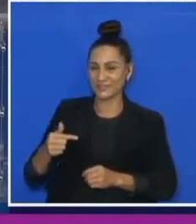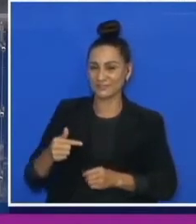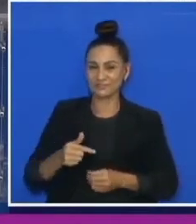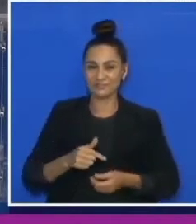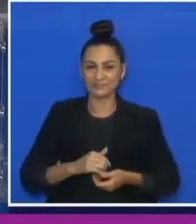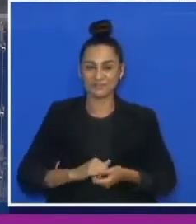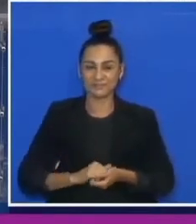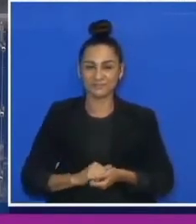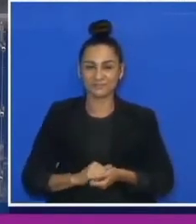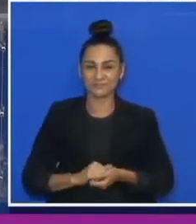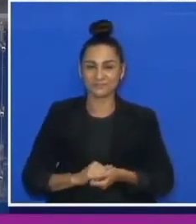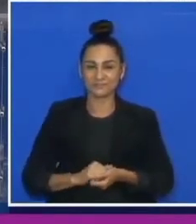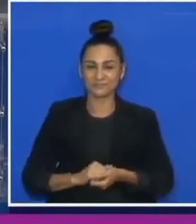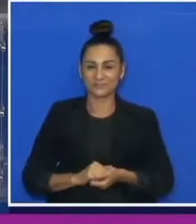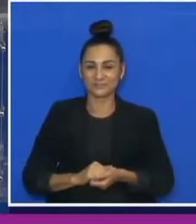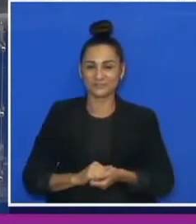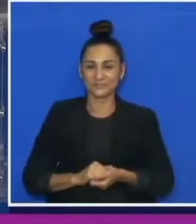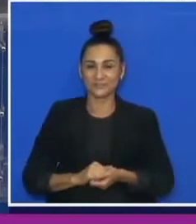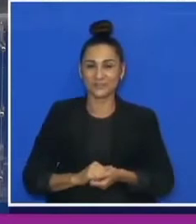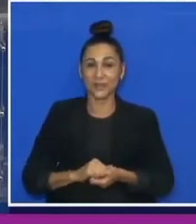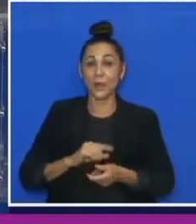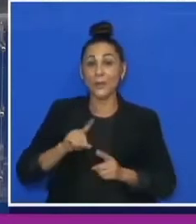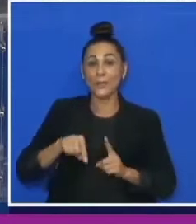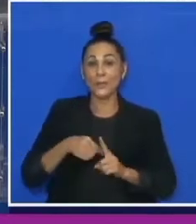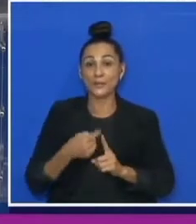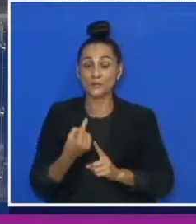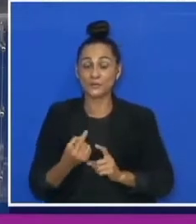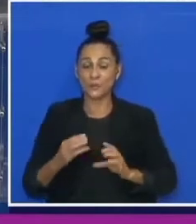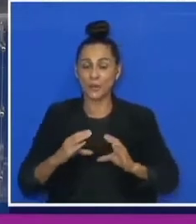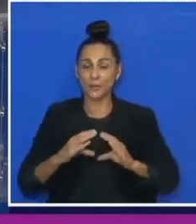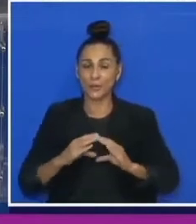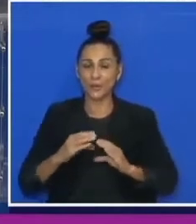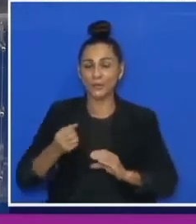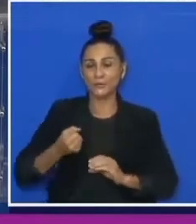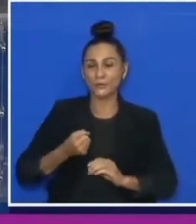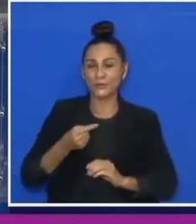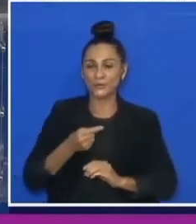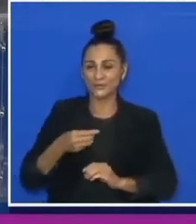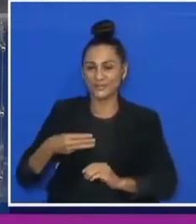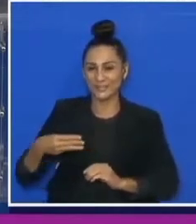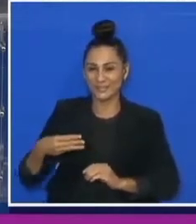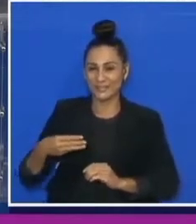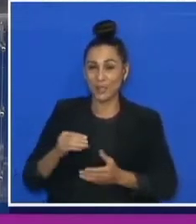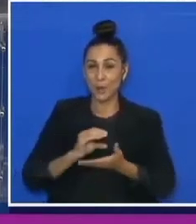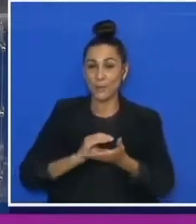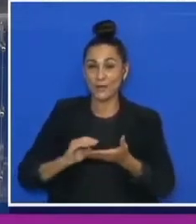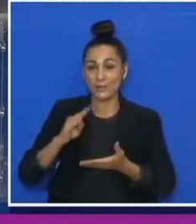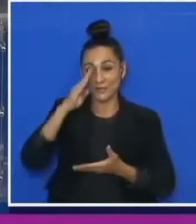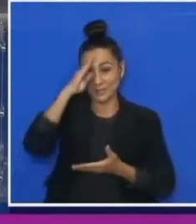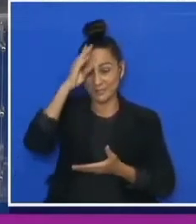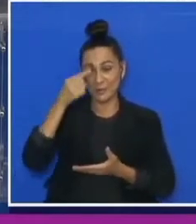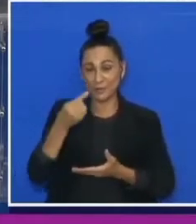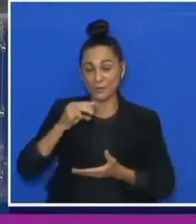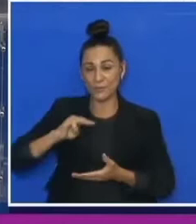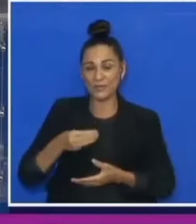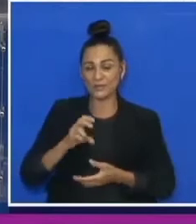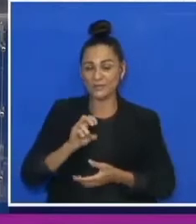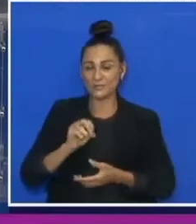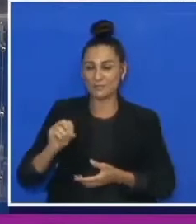2327. Vem chegando mais uma bola, número 13. Bola 13, o prêmio estimado é de